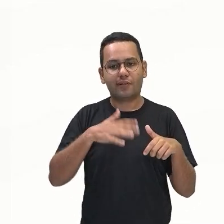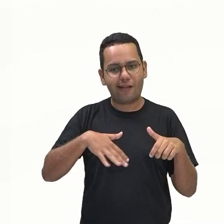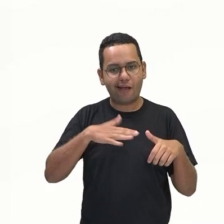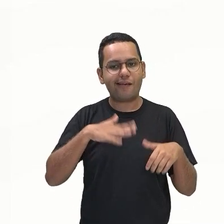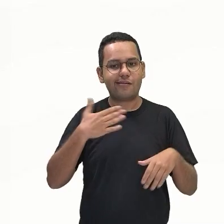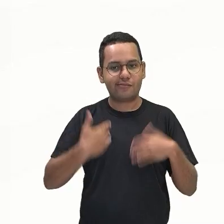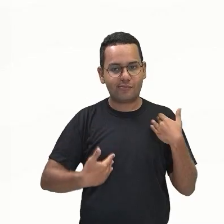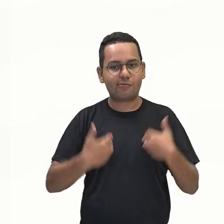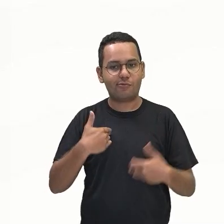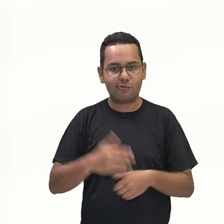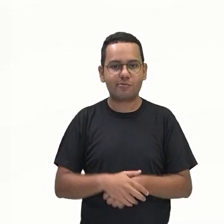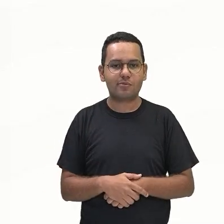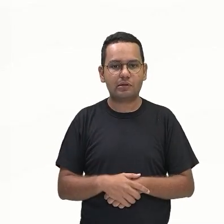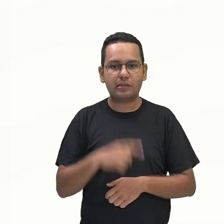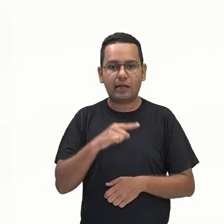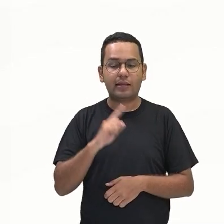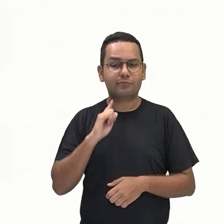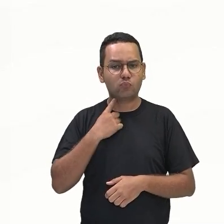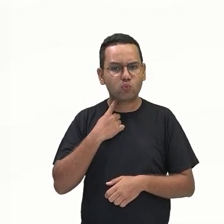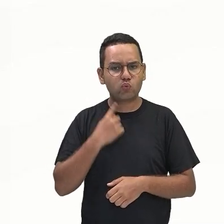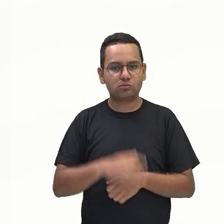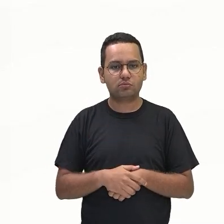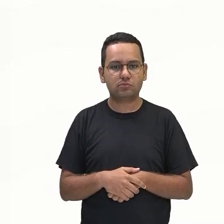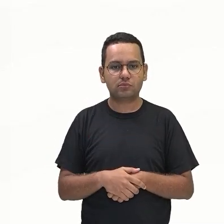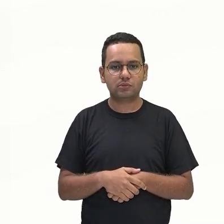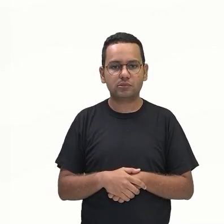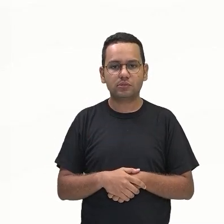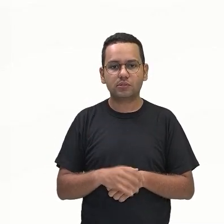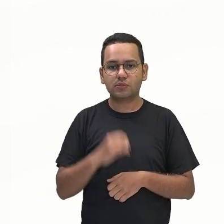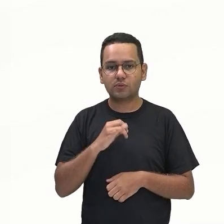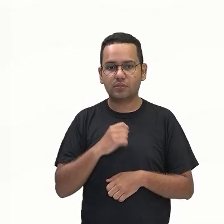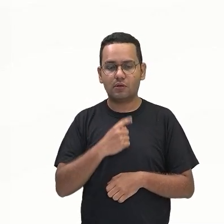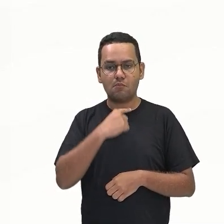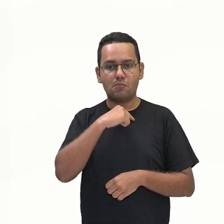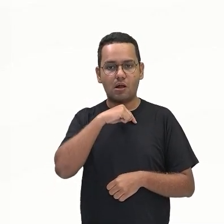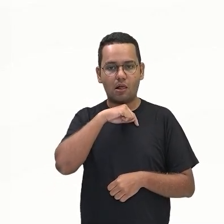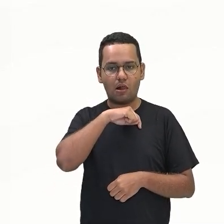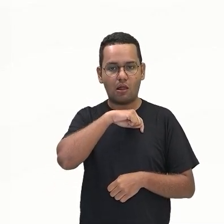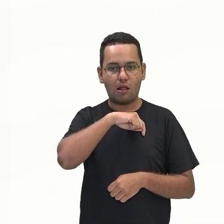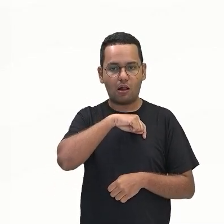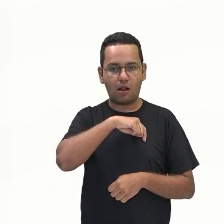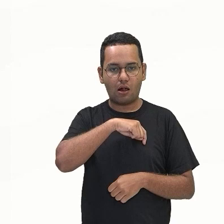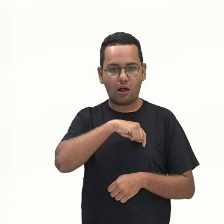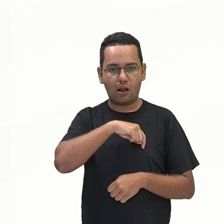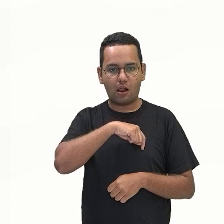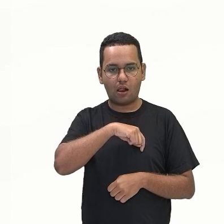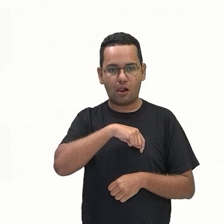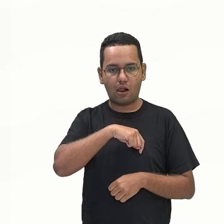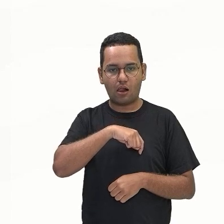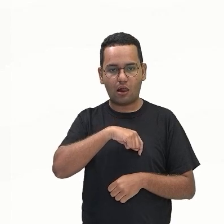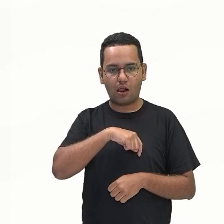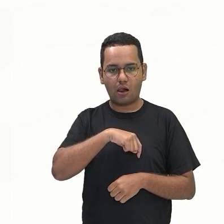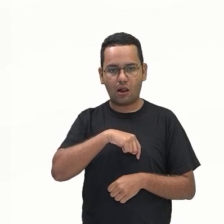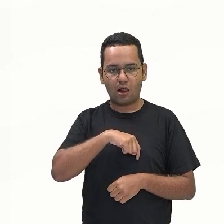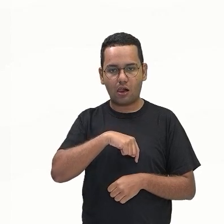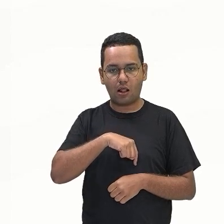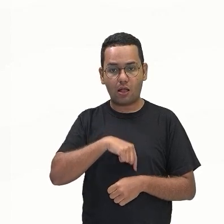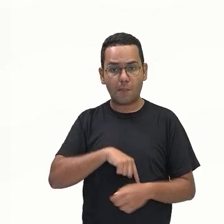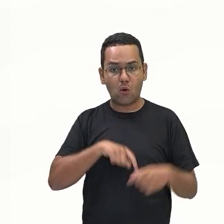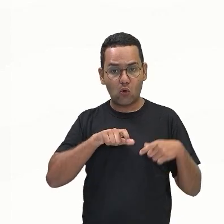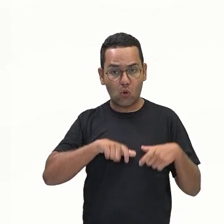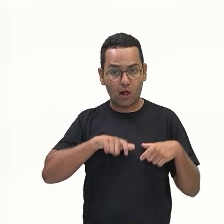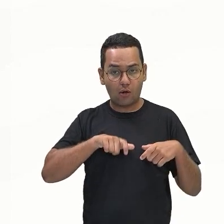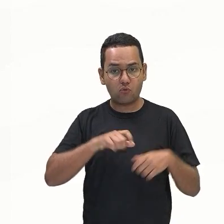Com essa impureza aí. Então ele entra, ó, tanto aqui, ó, como pelo ventrículo direito, vai para essa outra câmara